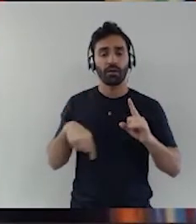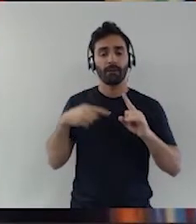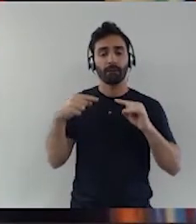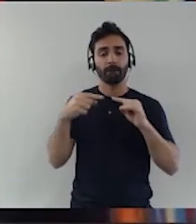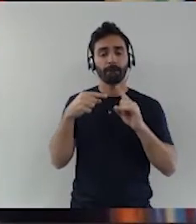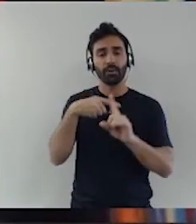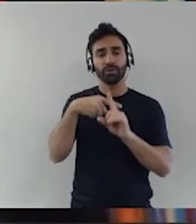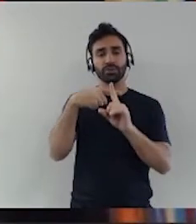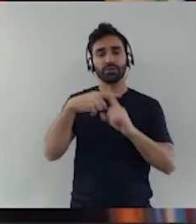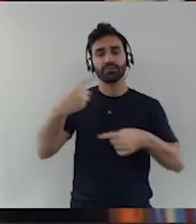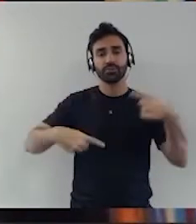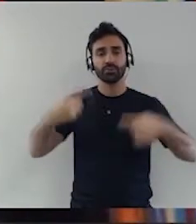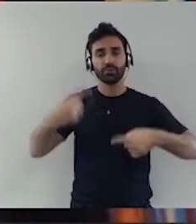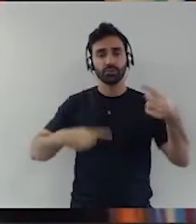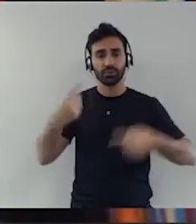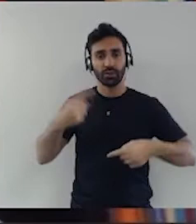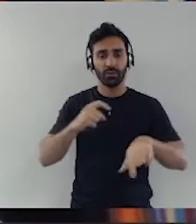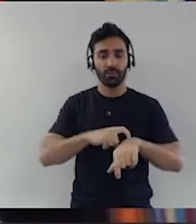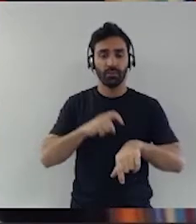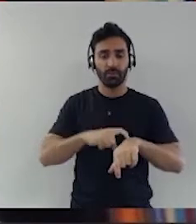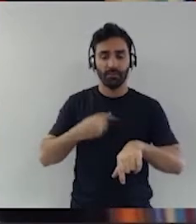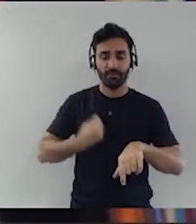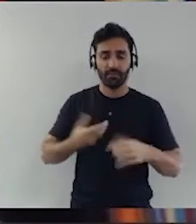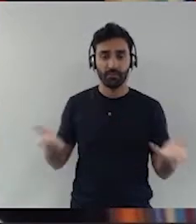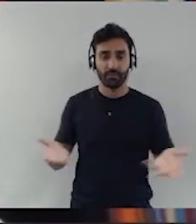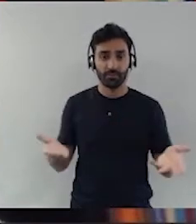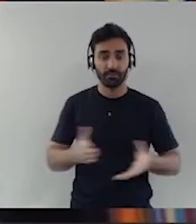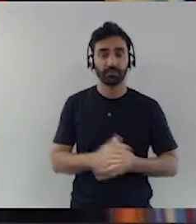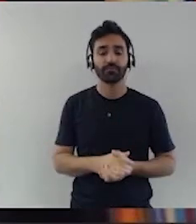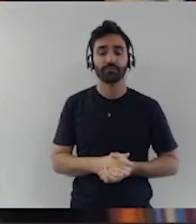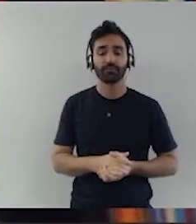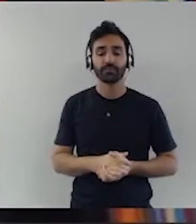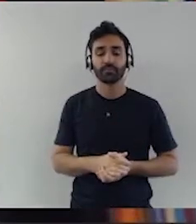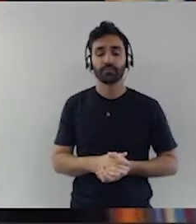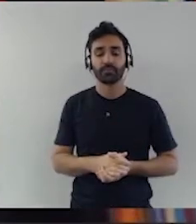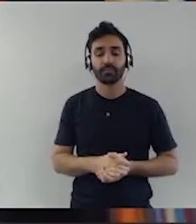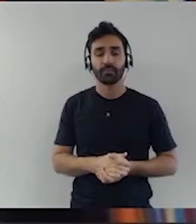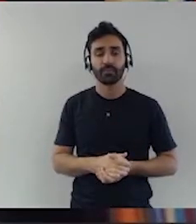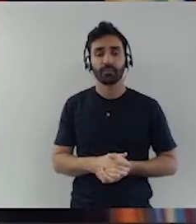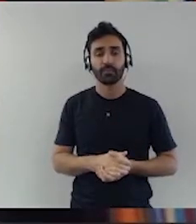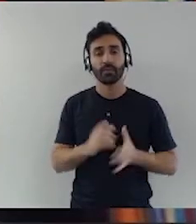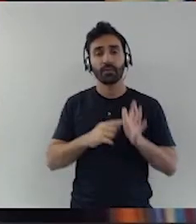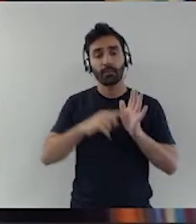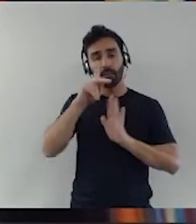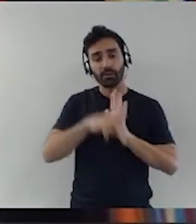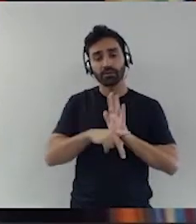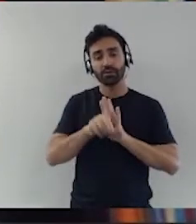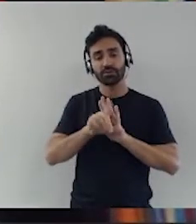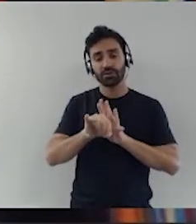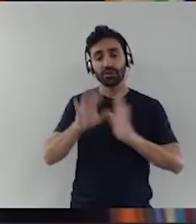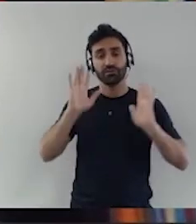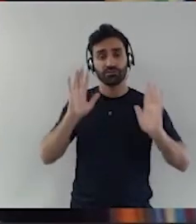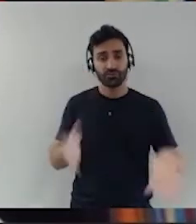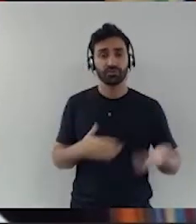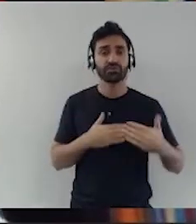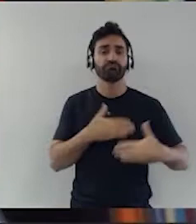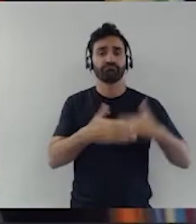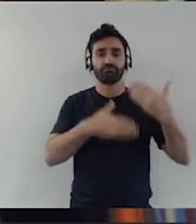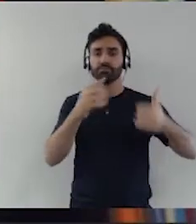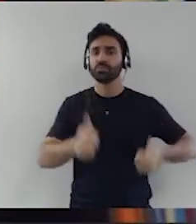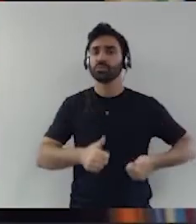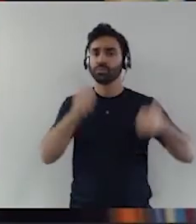dessas discussões no momento atual, é que tende-se a rever os projetos de lei já em via bem avançada no